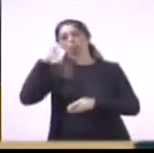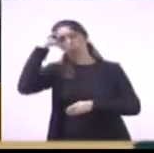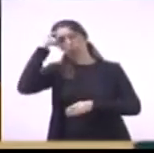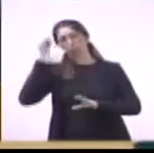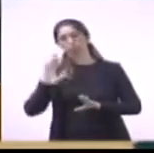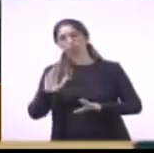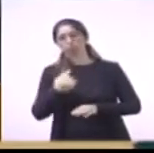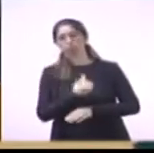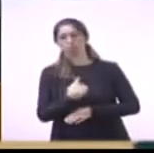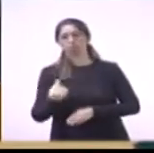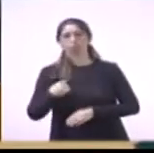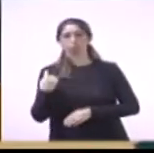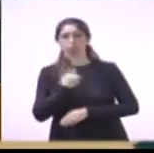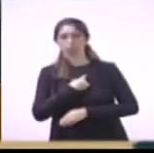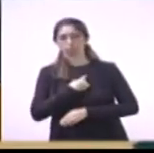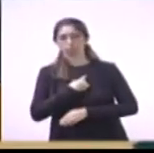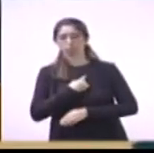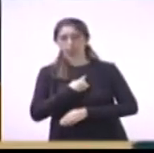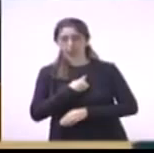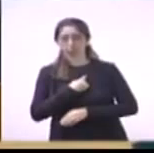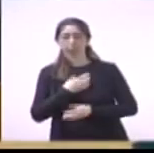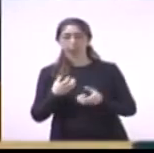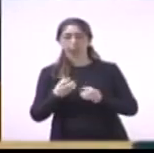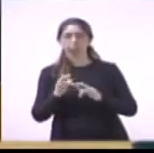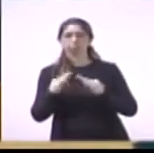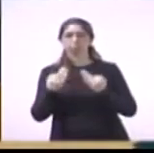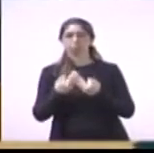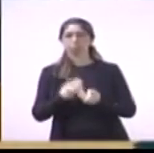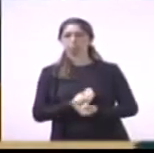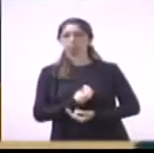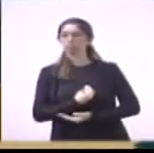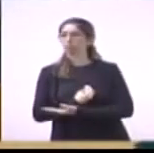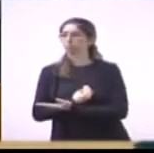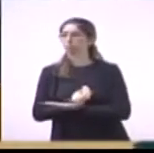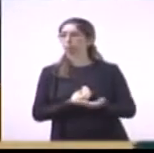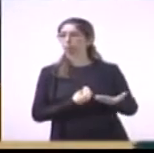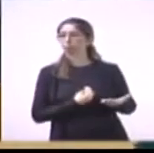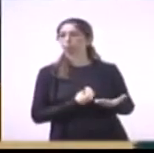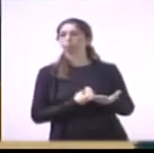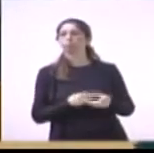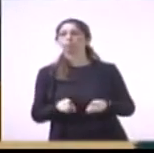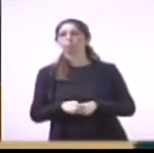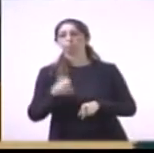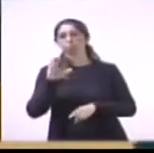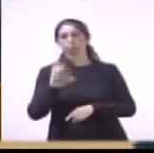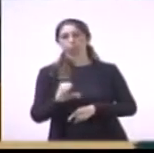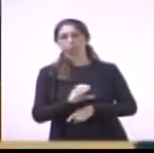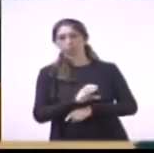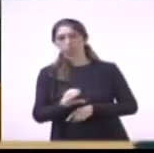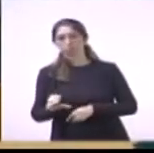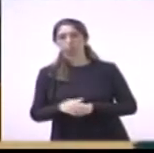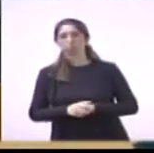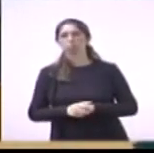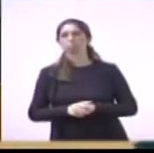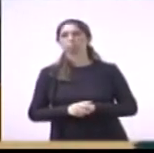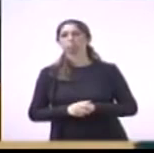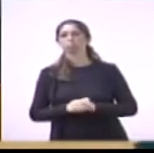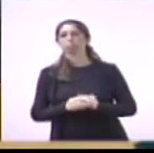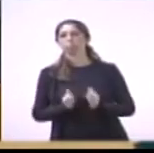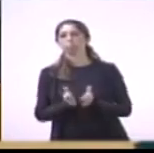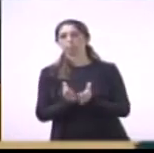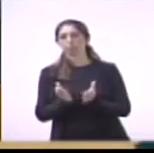consciente. Quero agradecer a todos os pais de família que estão aqui, todos os católicos, os cristãos, que